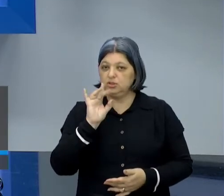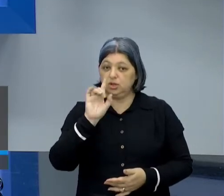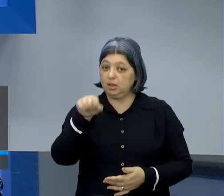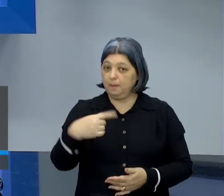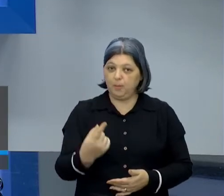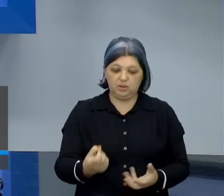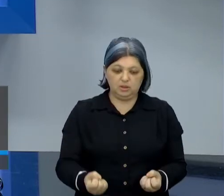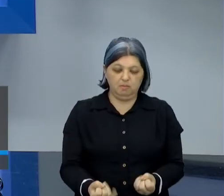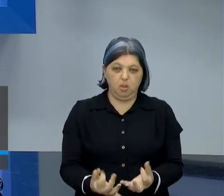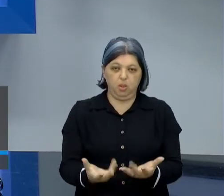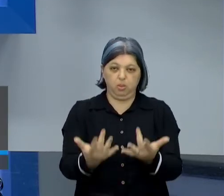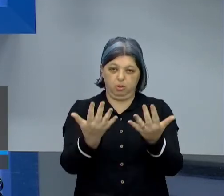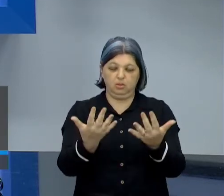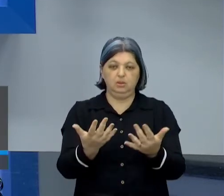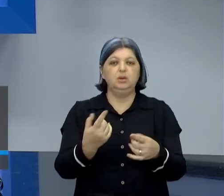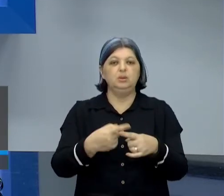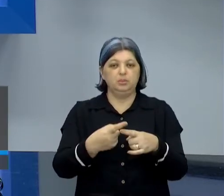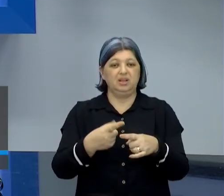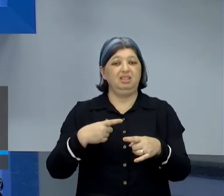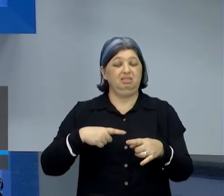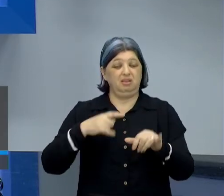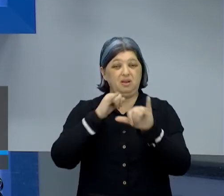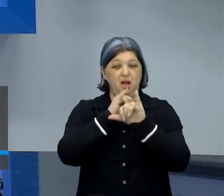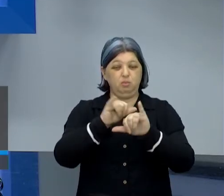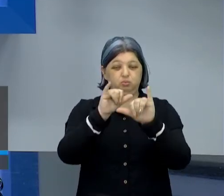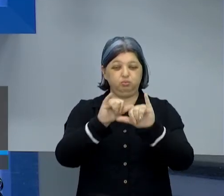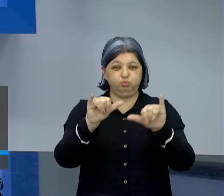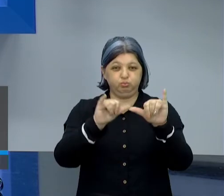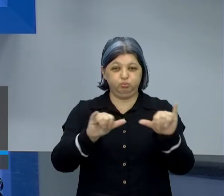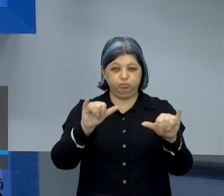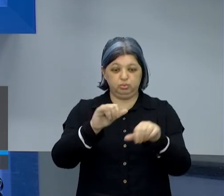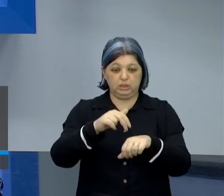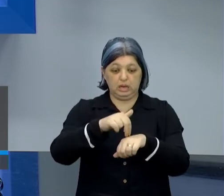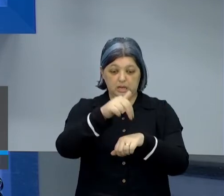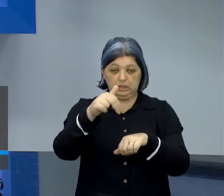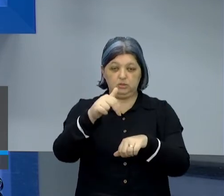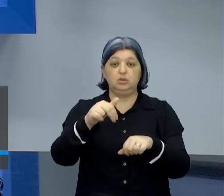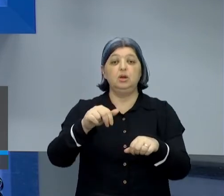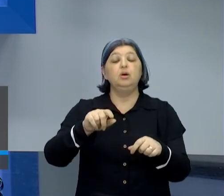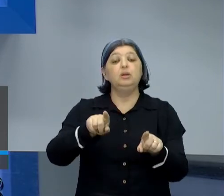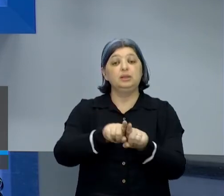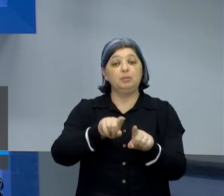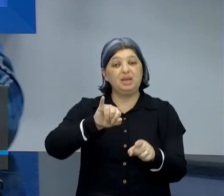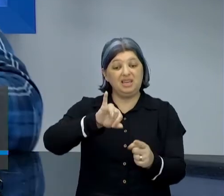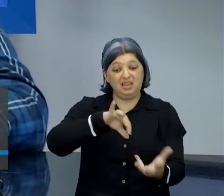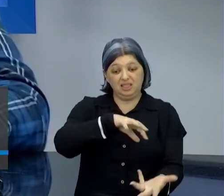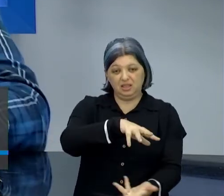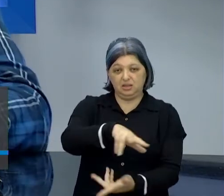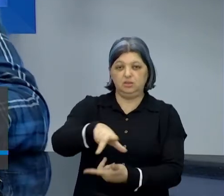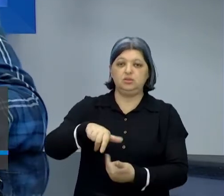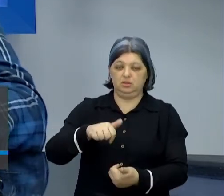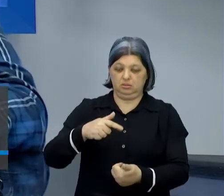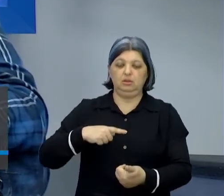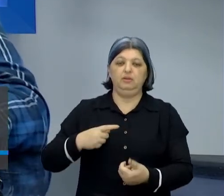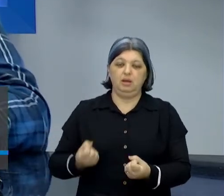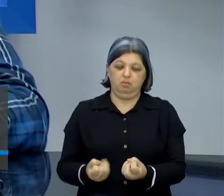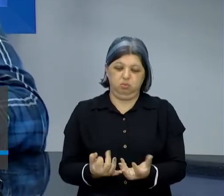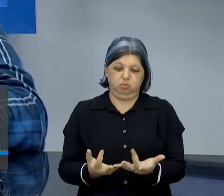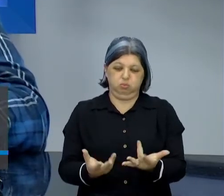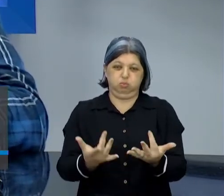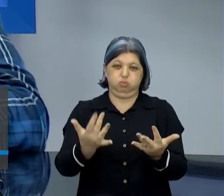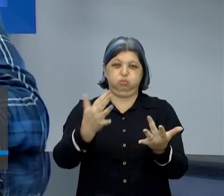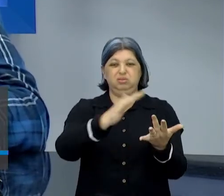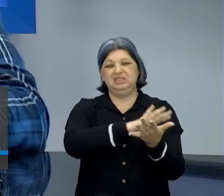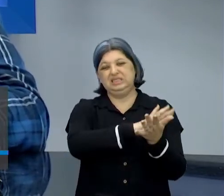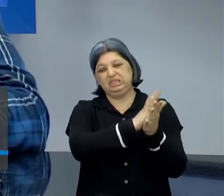porque saiu, né, a gente teve uma repercussão nacional e internacional, né, desse grande incêndio que destruiu a